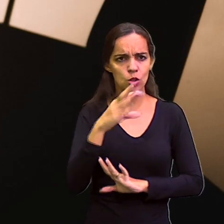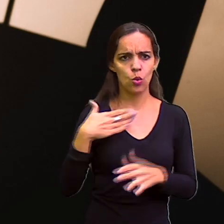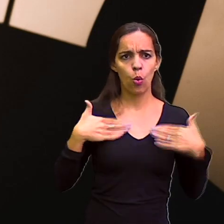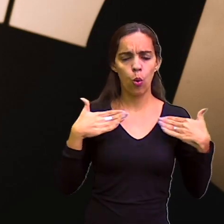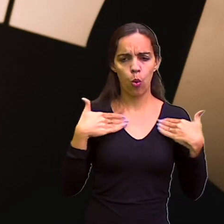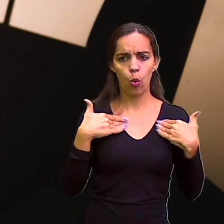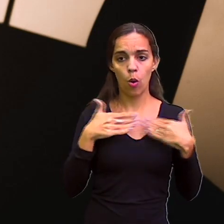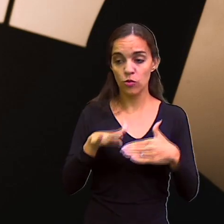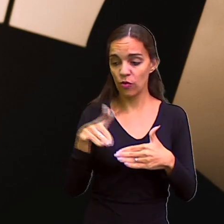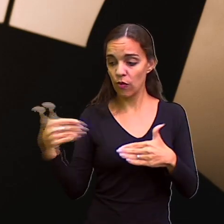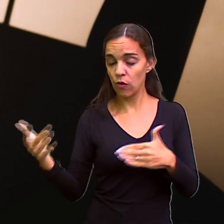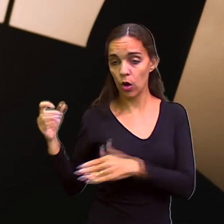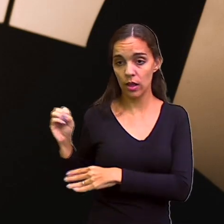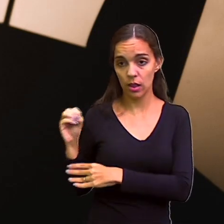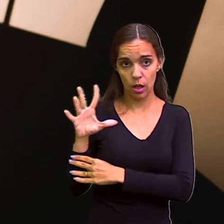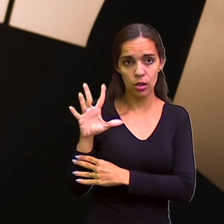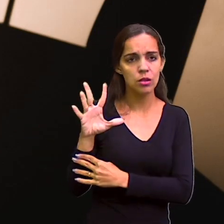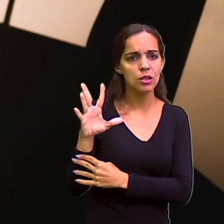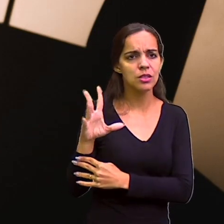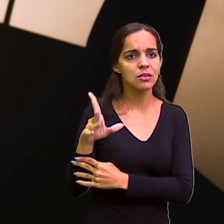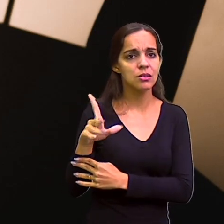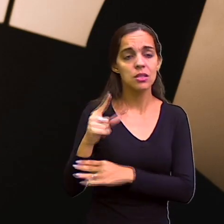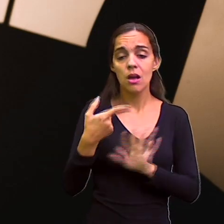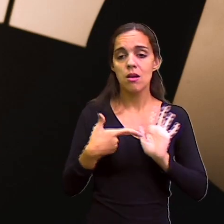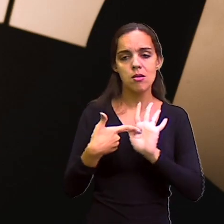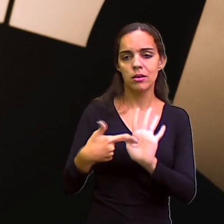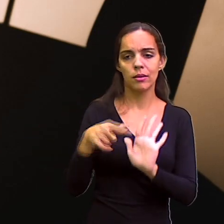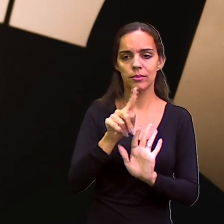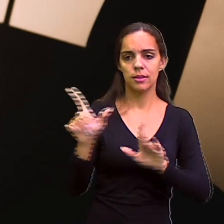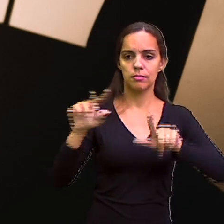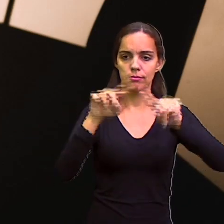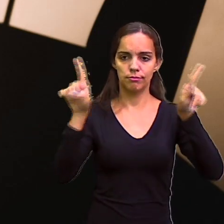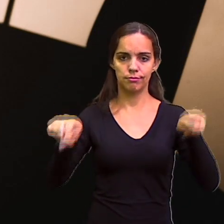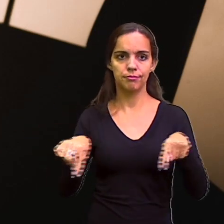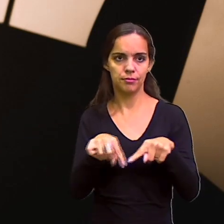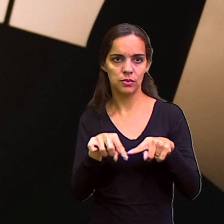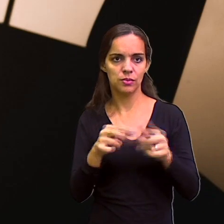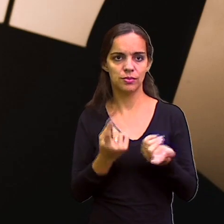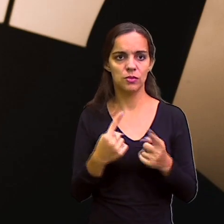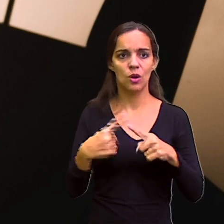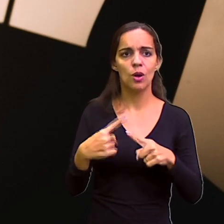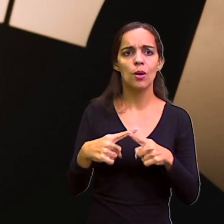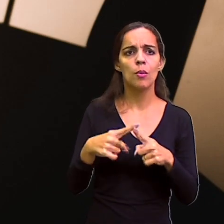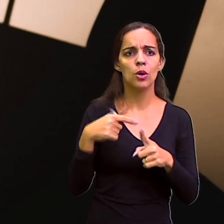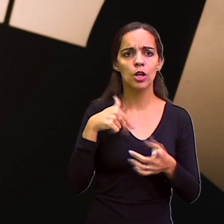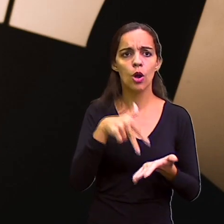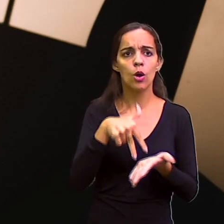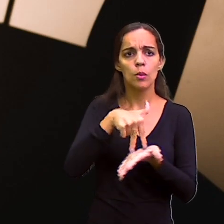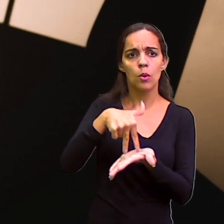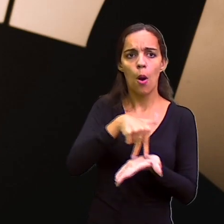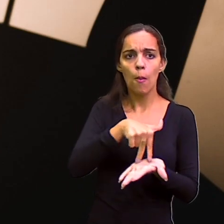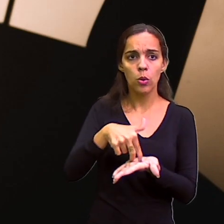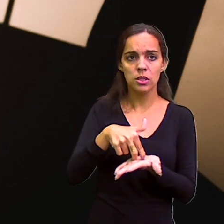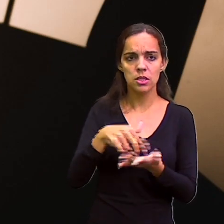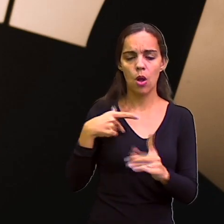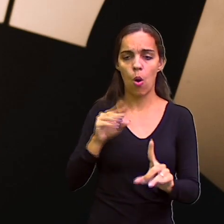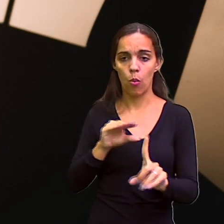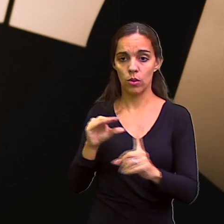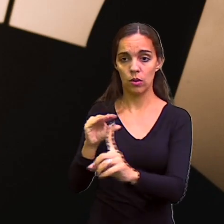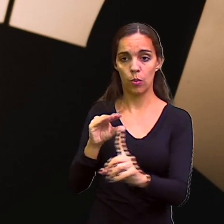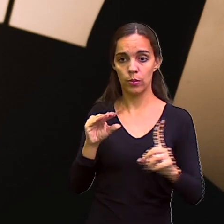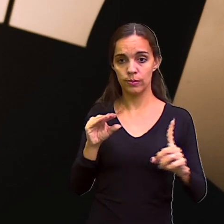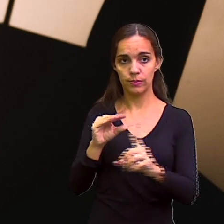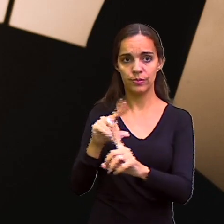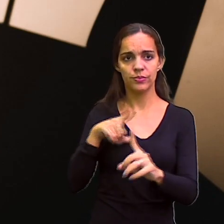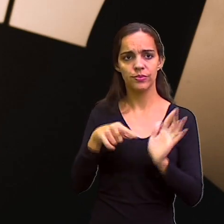do cone, sua sombra não aparecerá na tela. Desta maneira, a posição onde o manipulador da sombra estiver